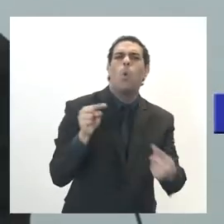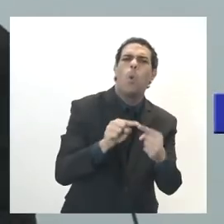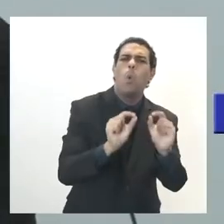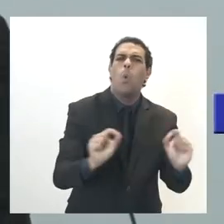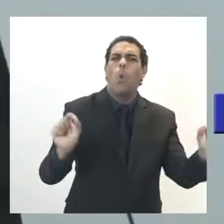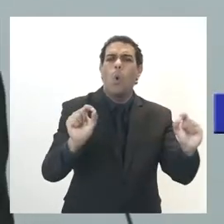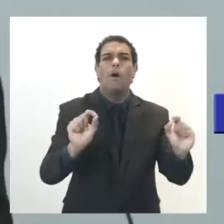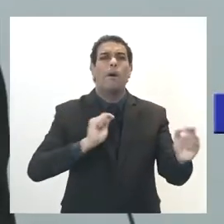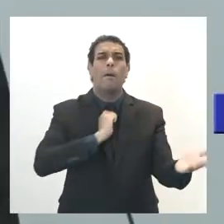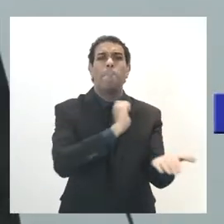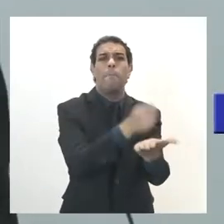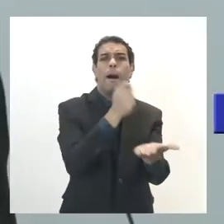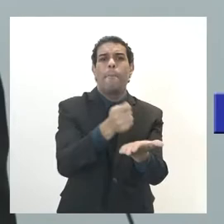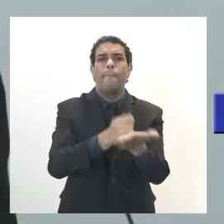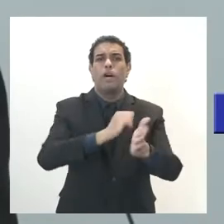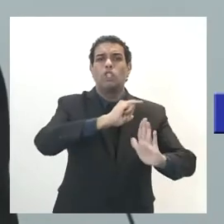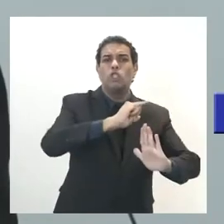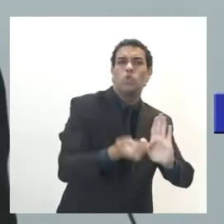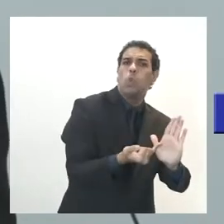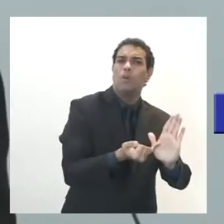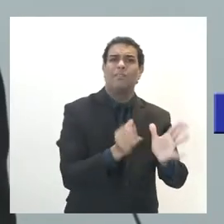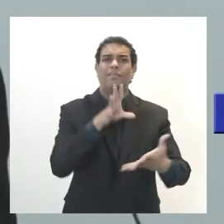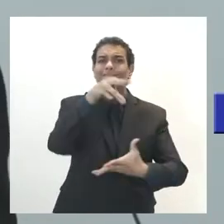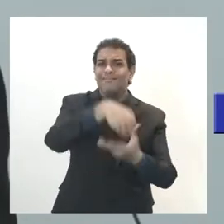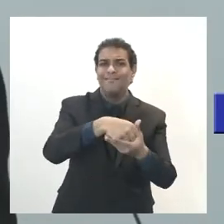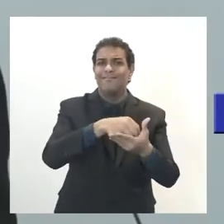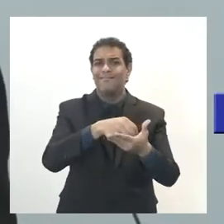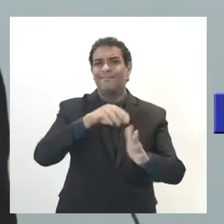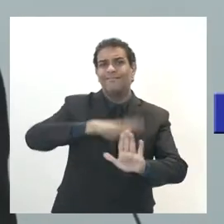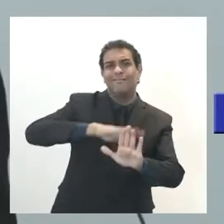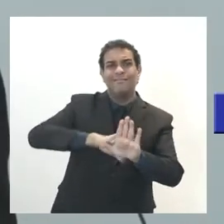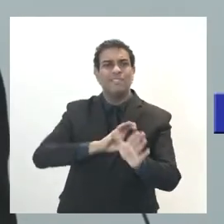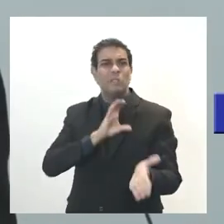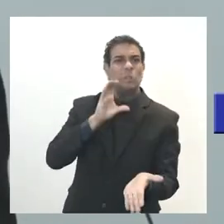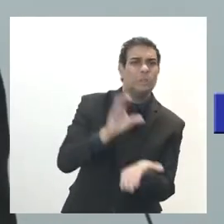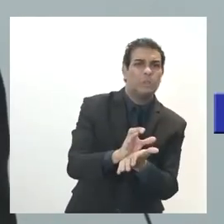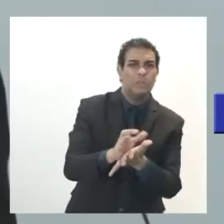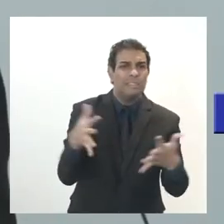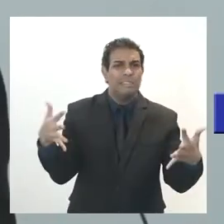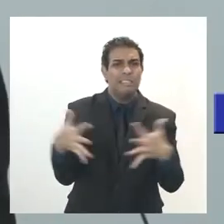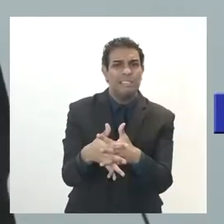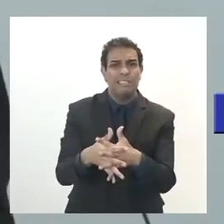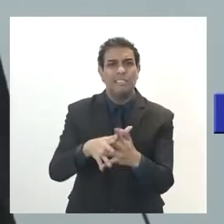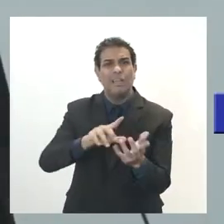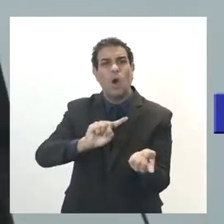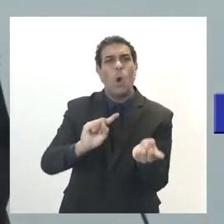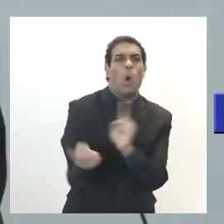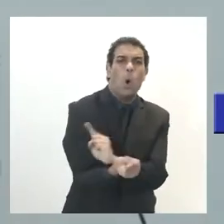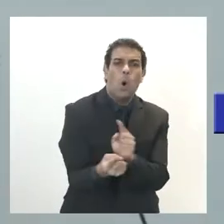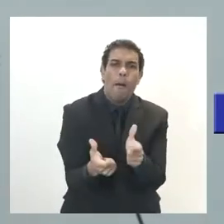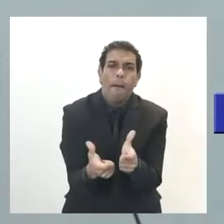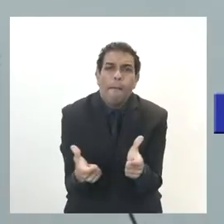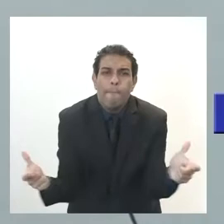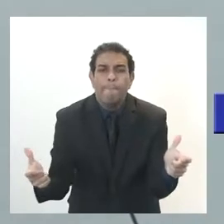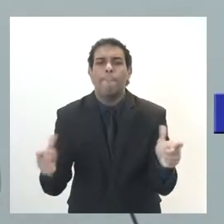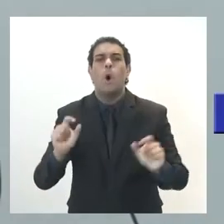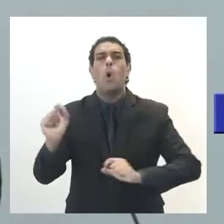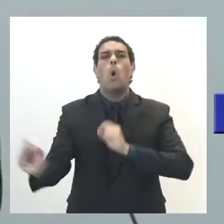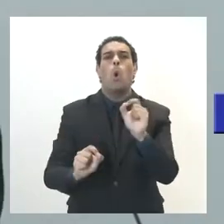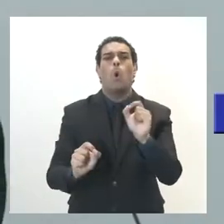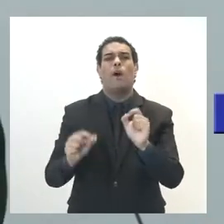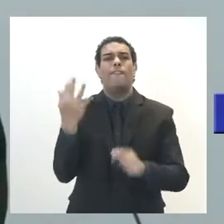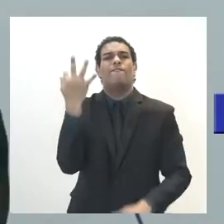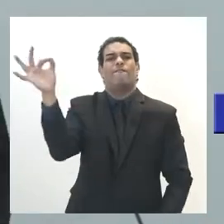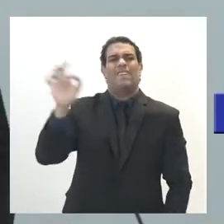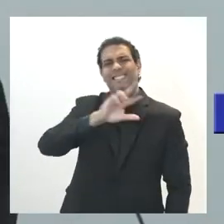respeito a pagamento de juros e amortizações da dívida pública então assim o grande inchaço da máquina pública o grande inchaço do orçamento